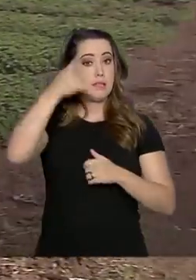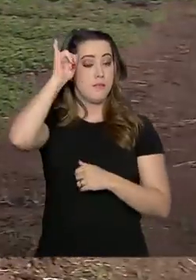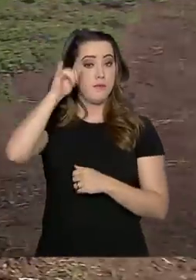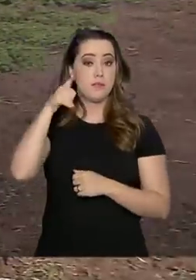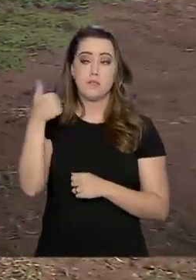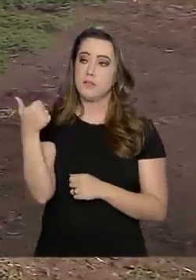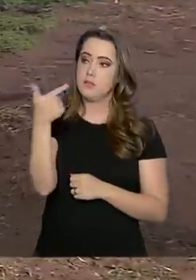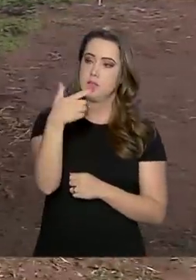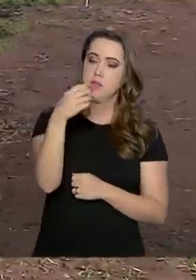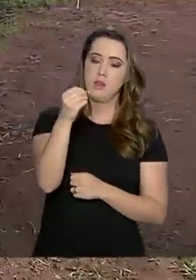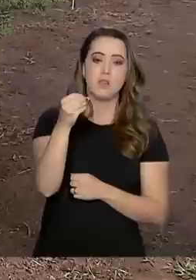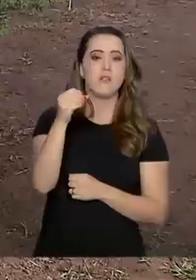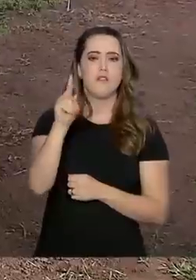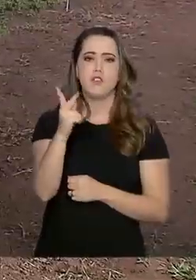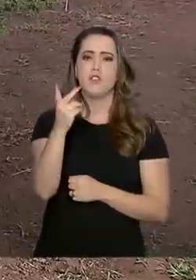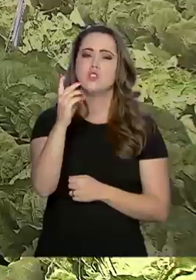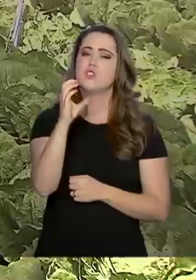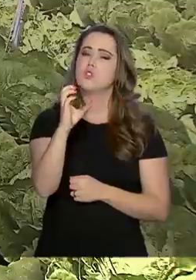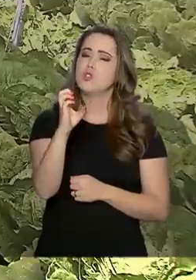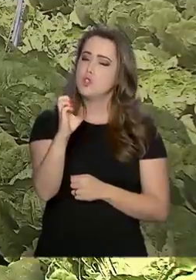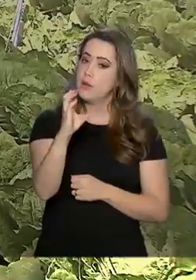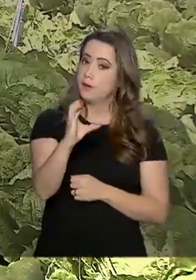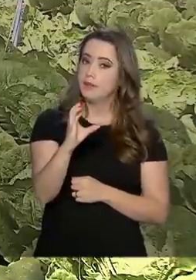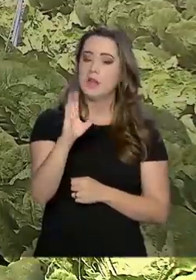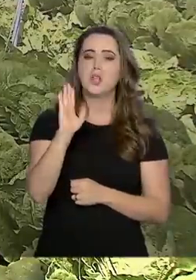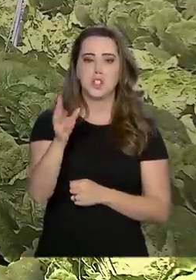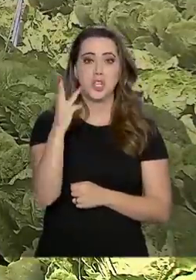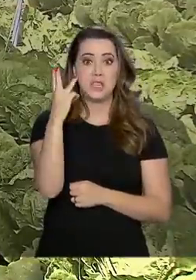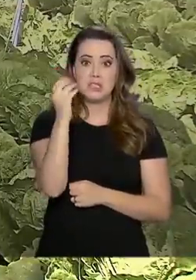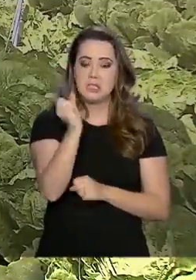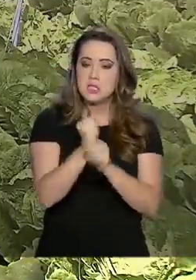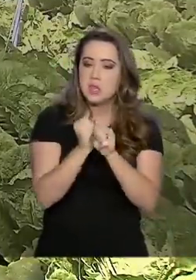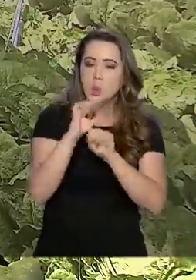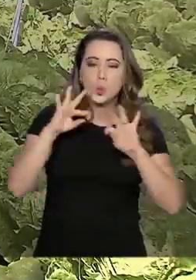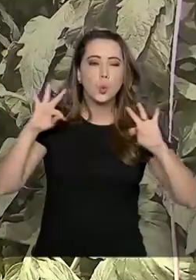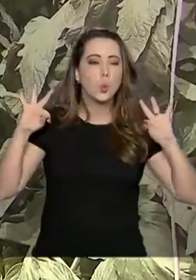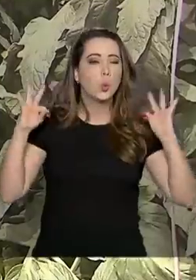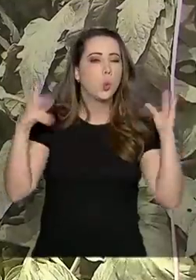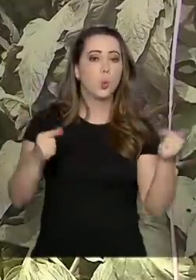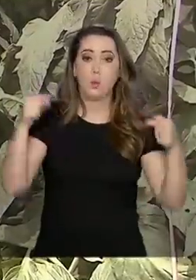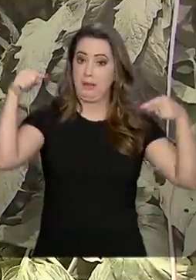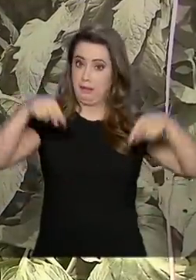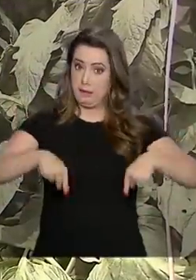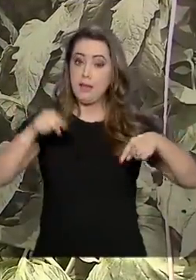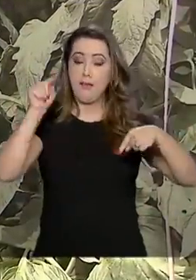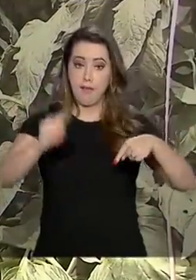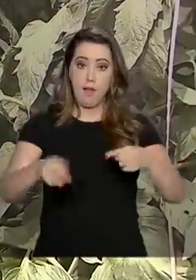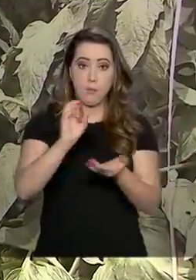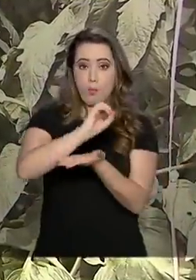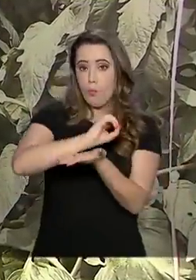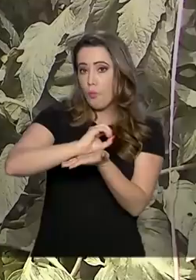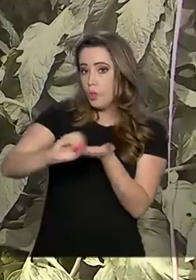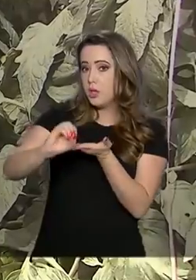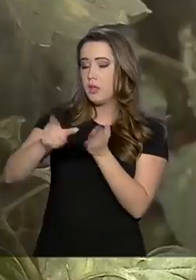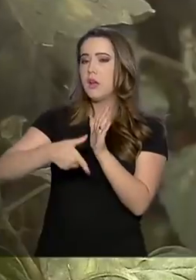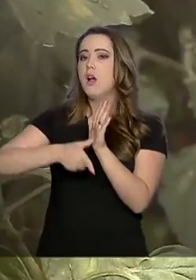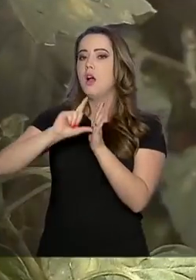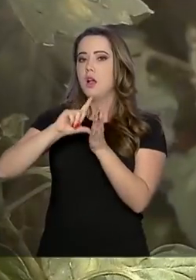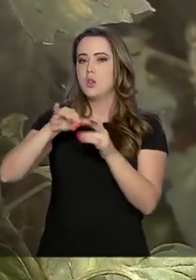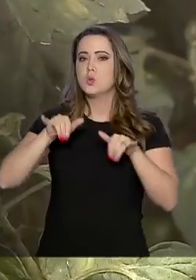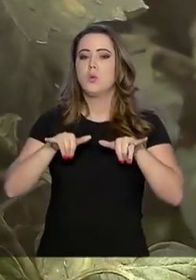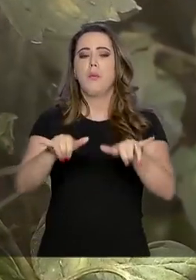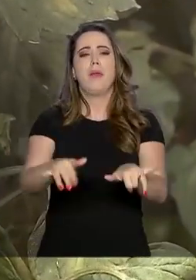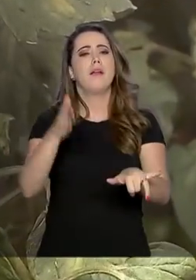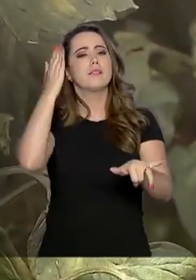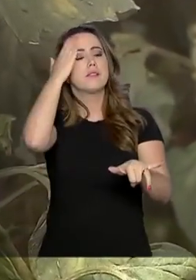120 hectares há três décadas, toda a produção é orgânica. Antes mesmo do mercado saber que